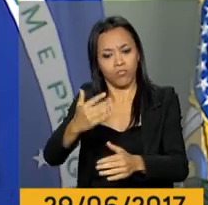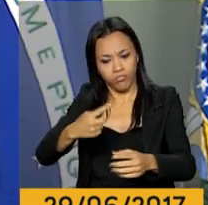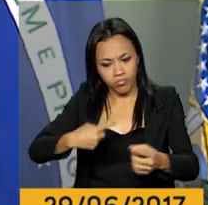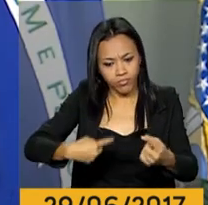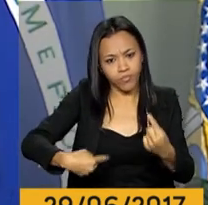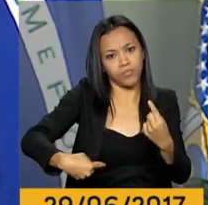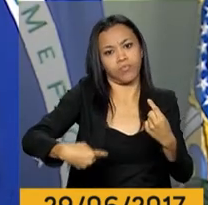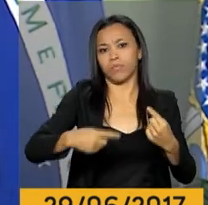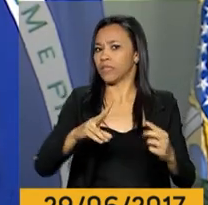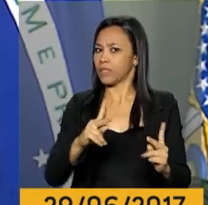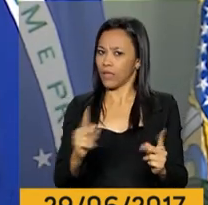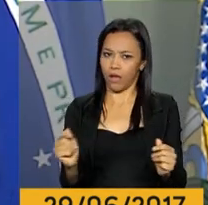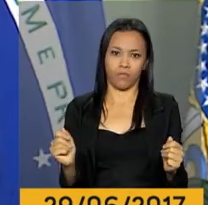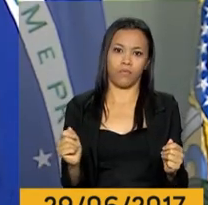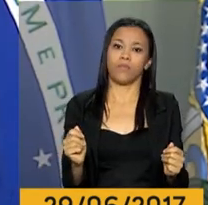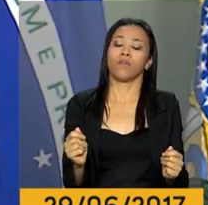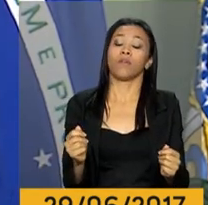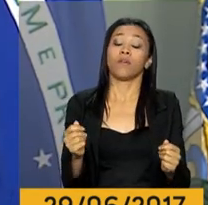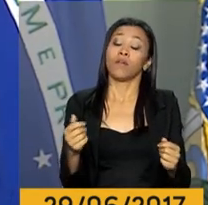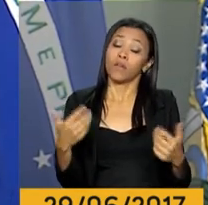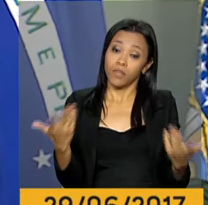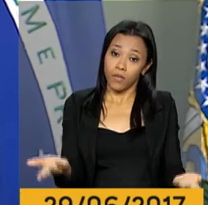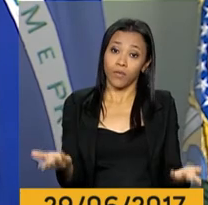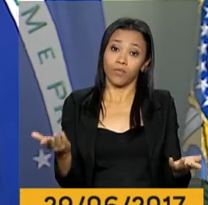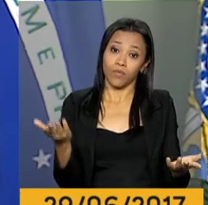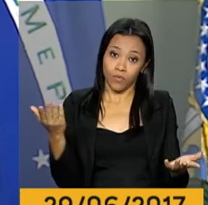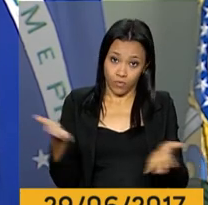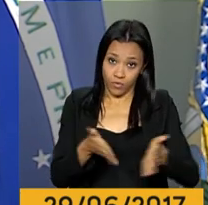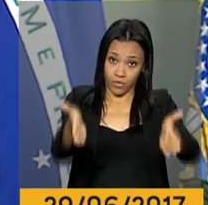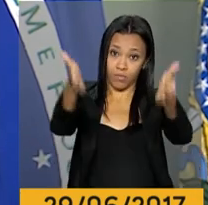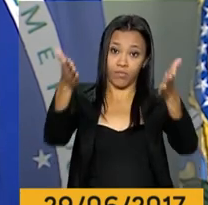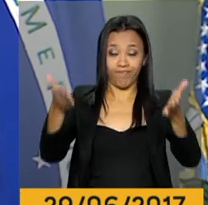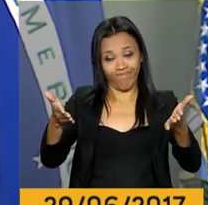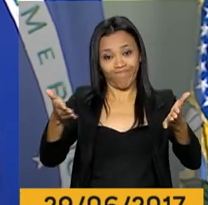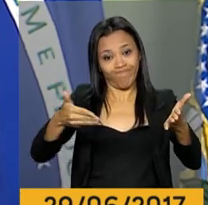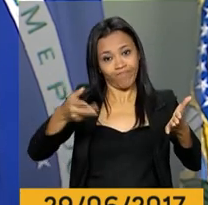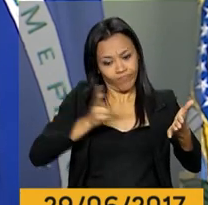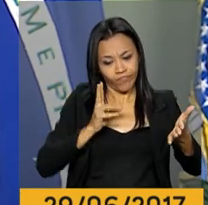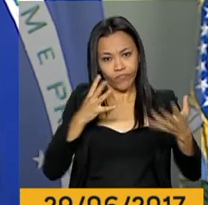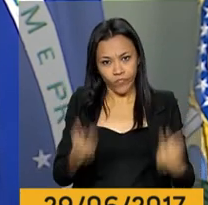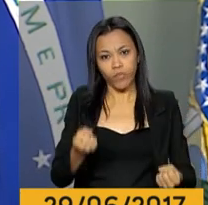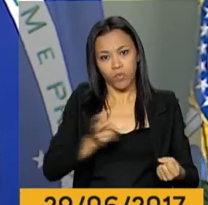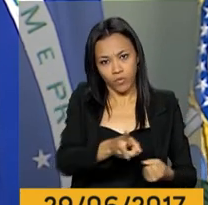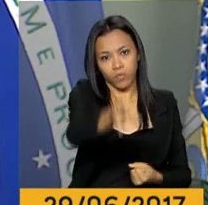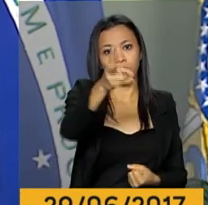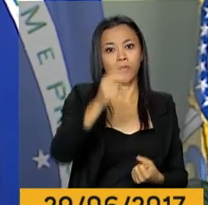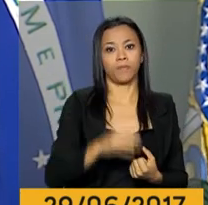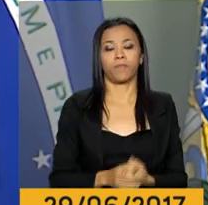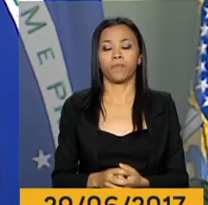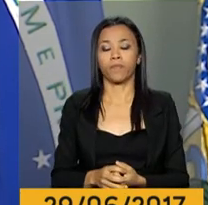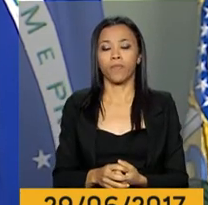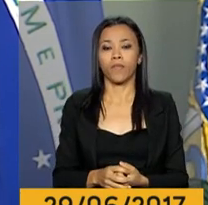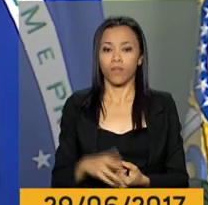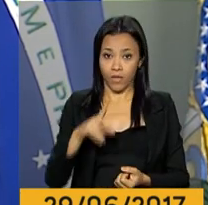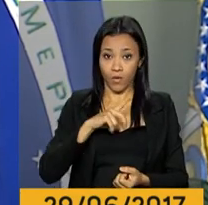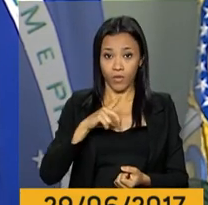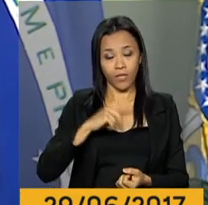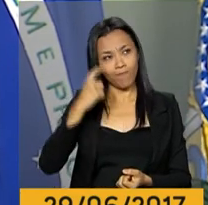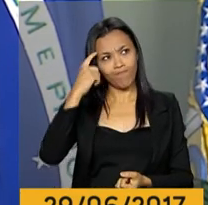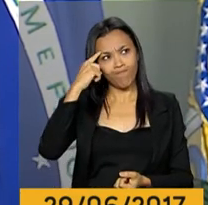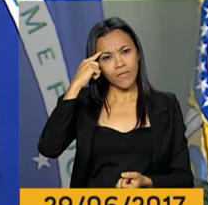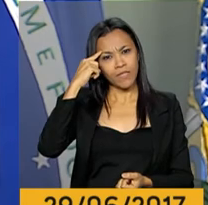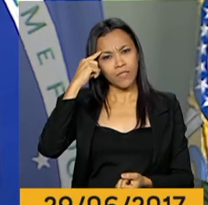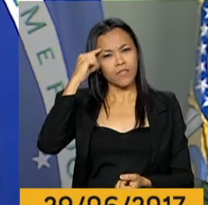tendo assumo meus amigos está dado nós seguiremos adiante e eu tenho absoluta convicção